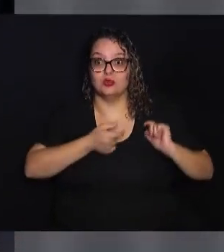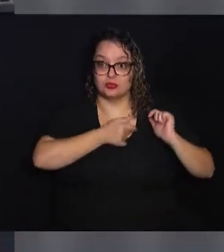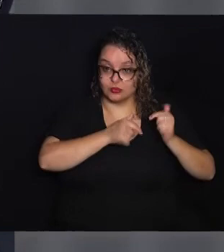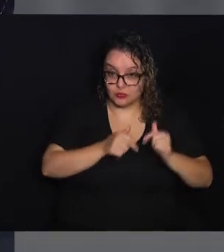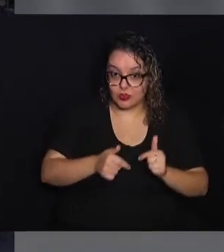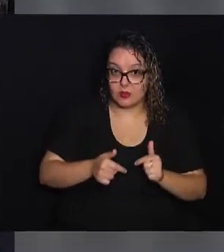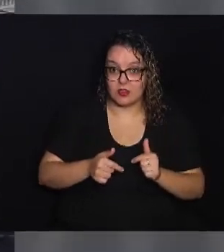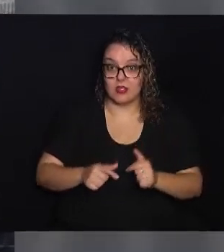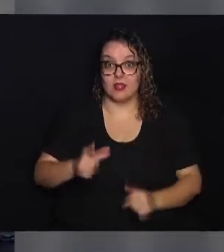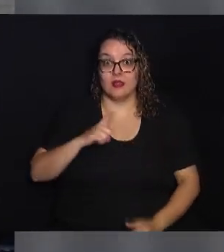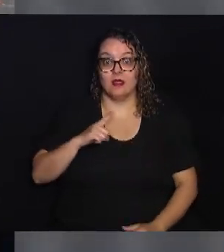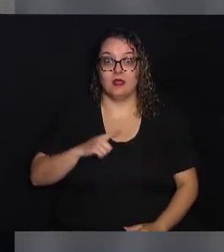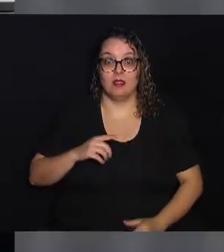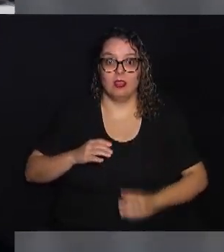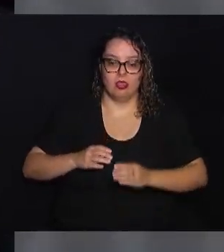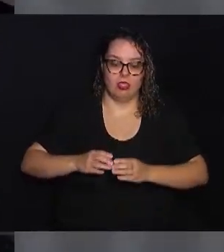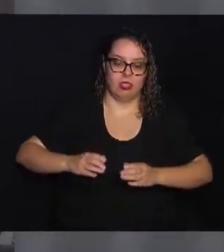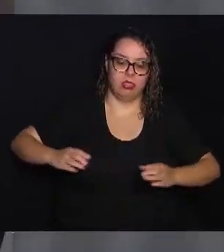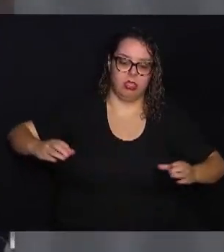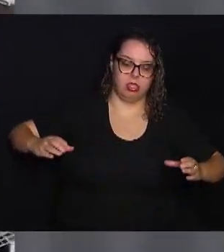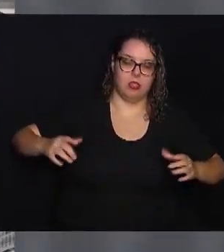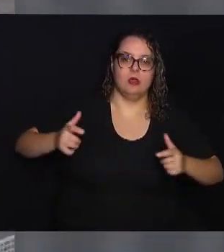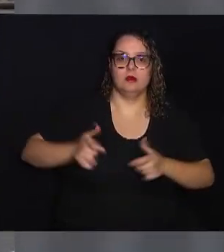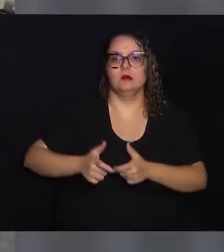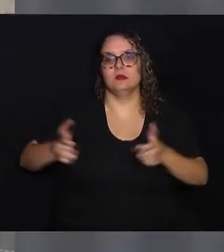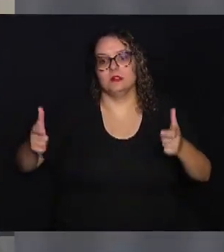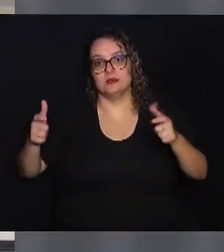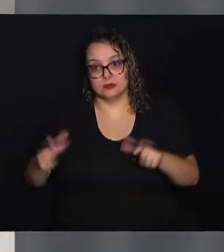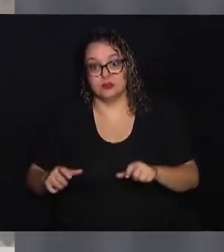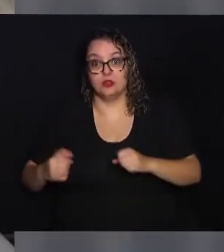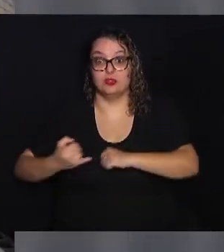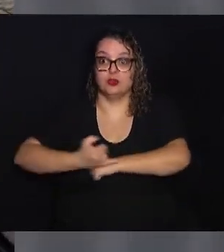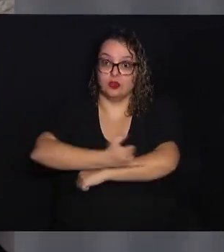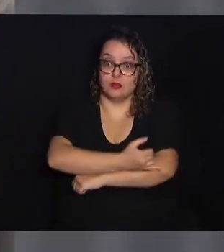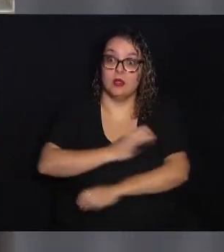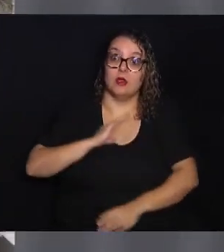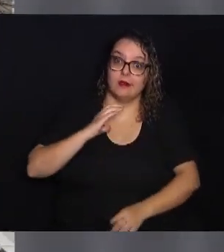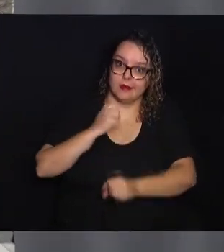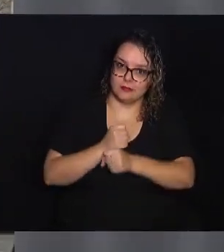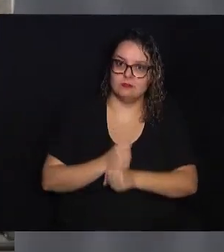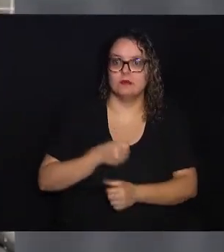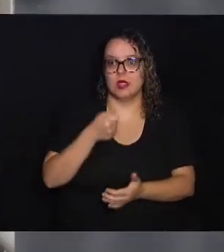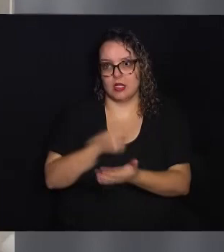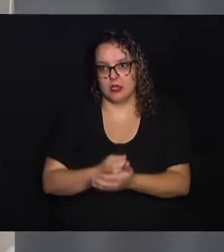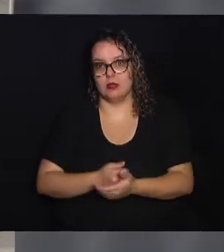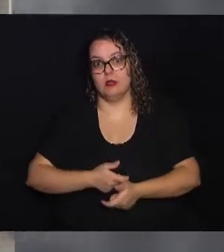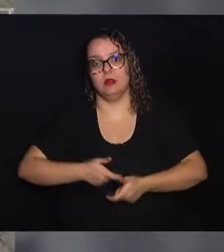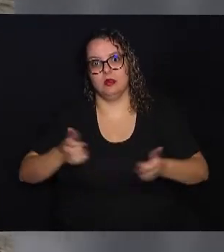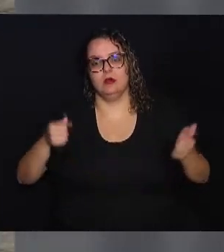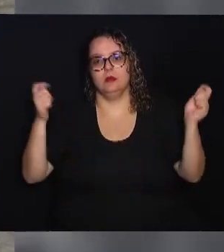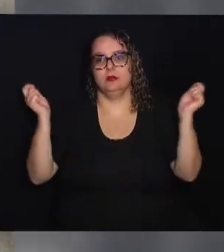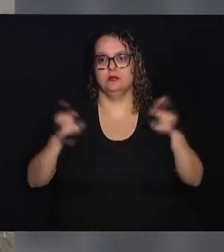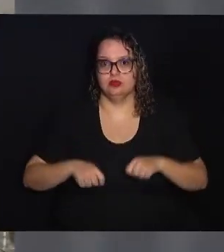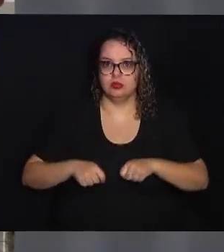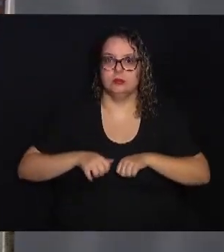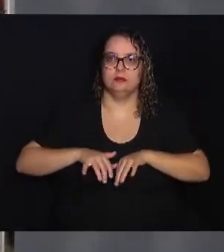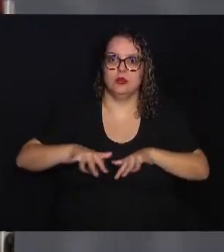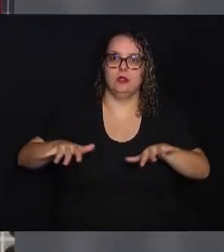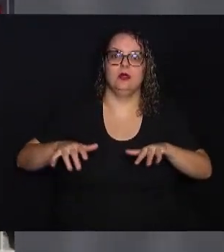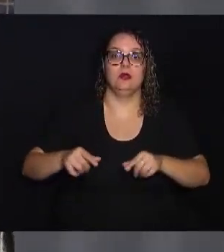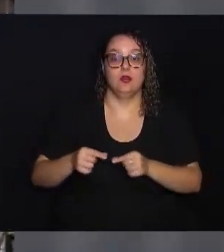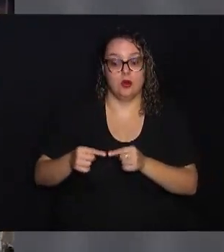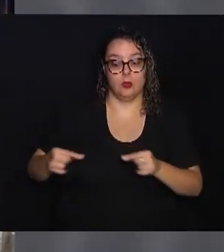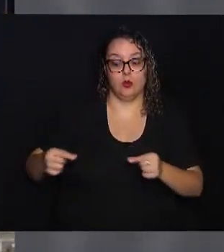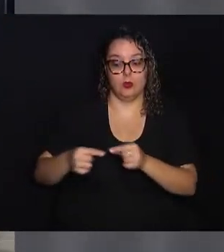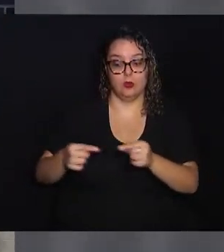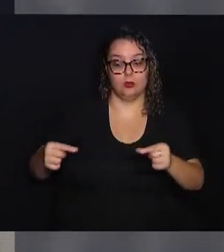Enquanto os painéis solares convencionais exigem instalações em grandes locais e uma infraestrutura adicional para garantir a alta